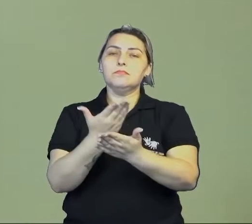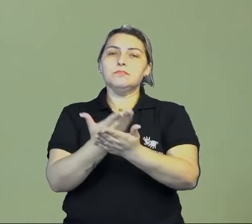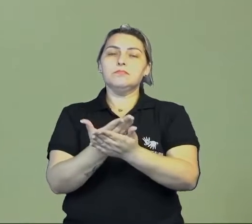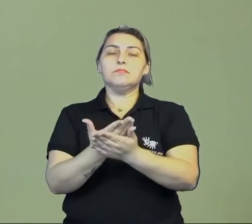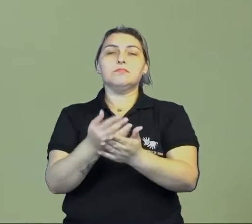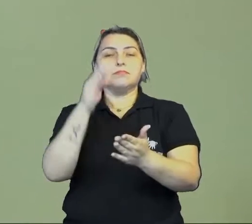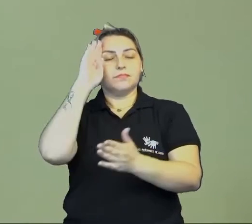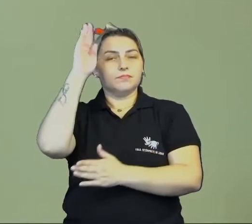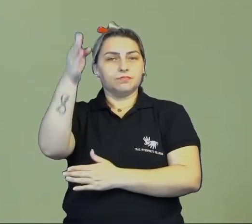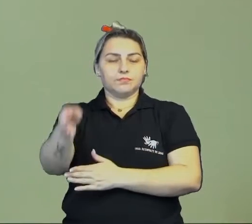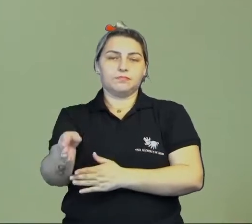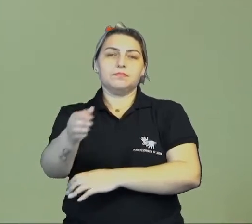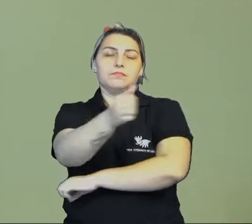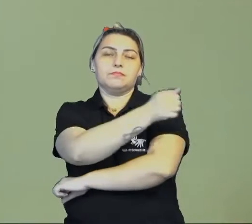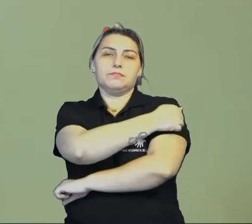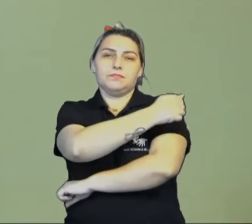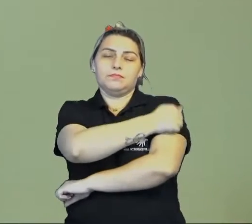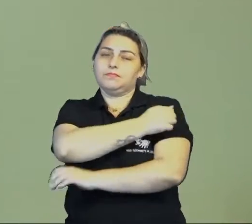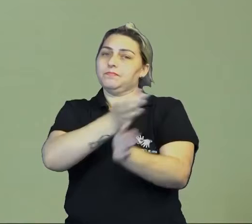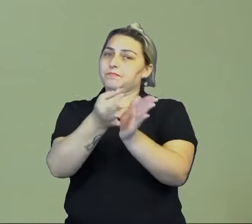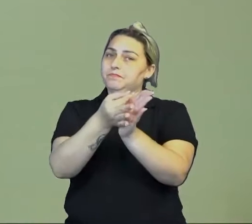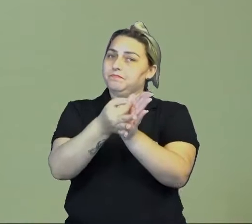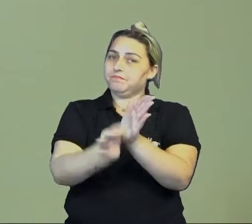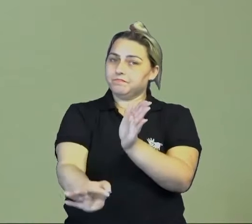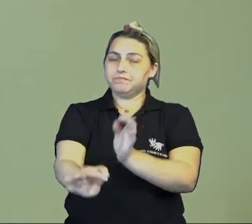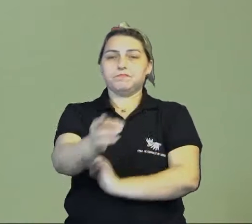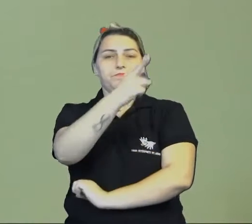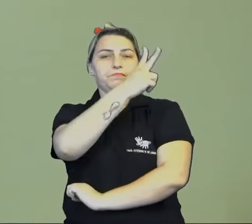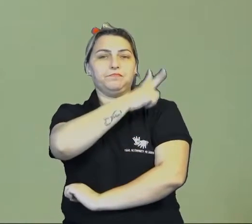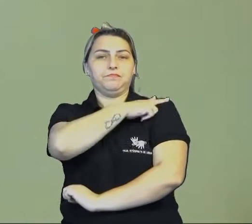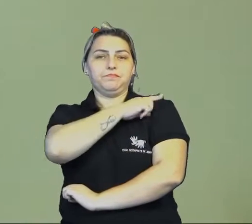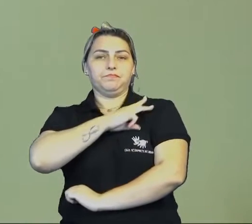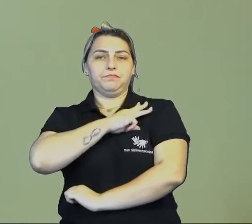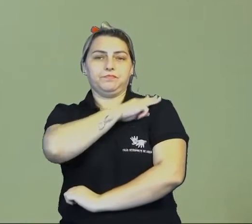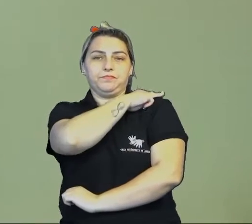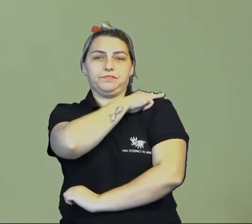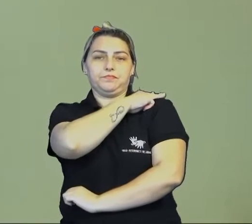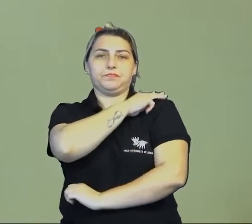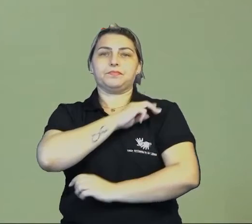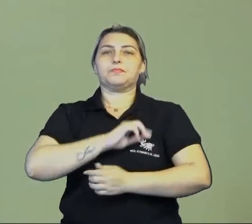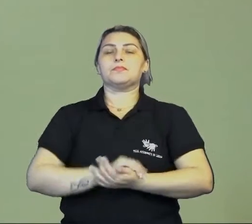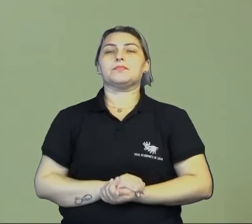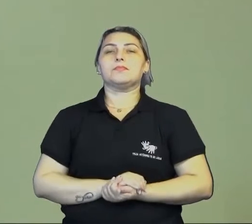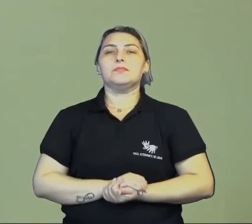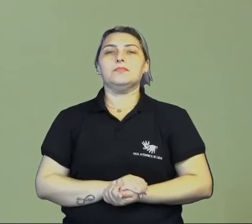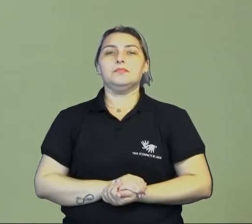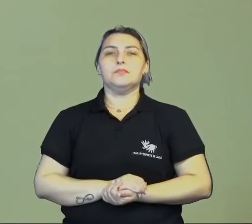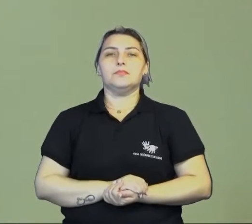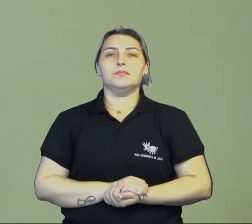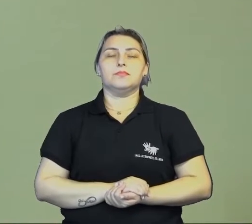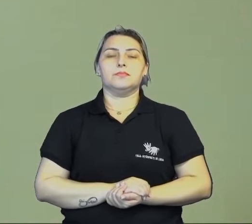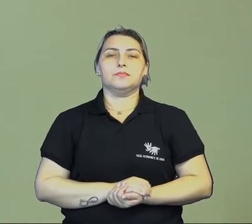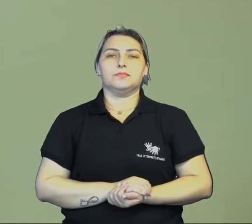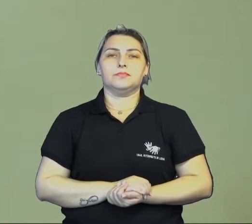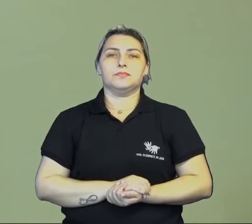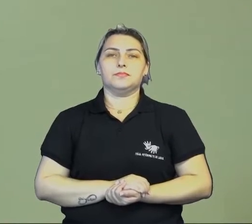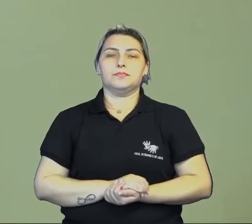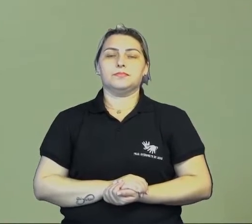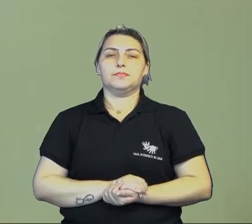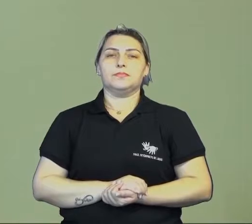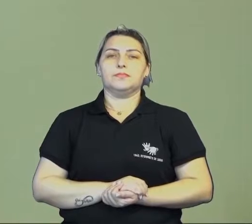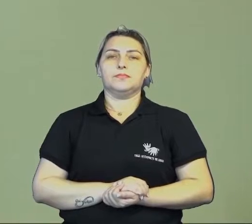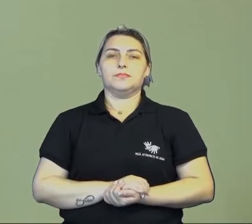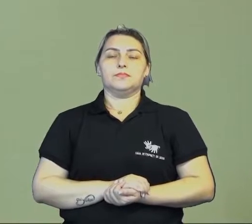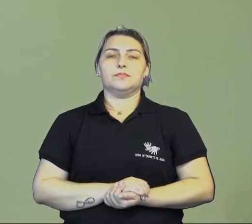dedicada principalmente a todos aqueles alunos e alunas que estão matriculados na segunda série do ensino